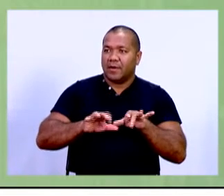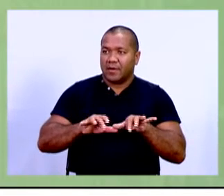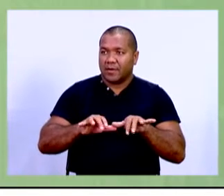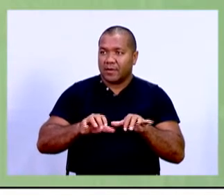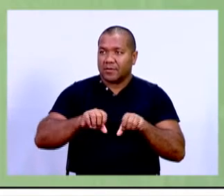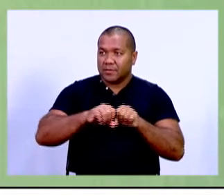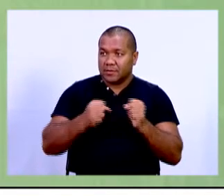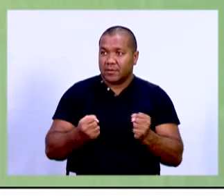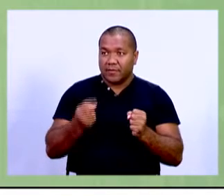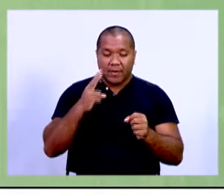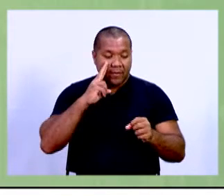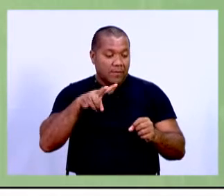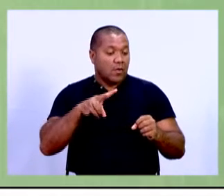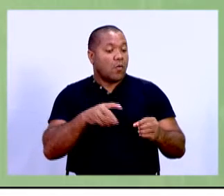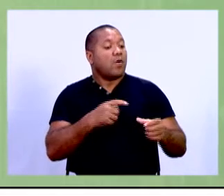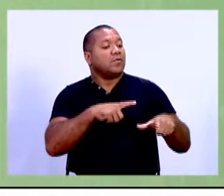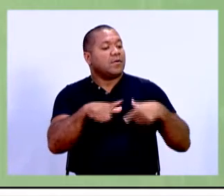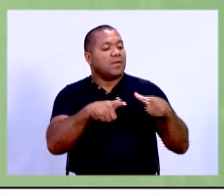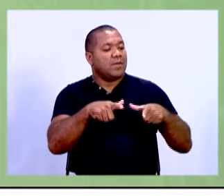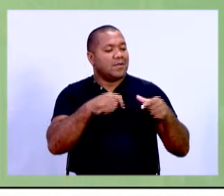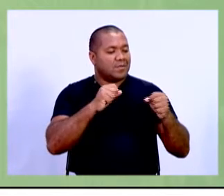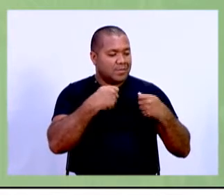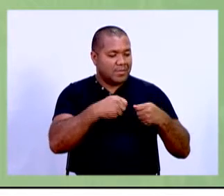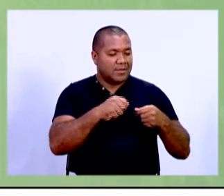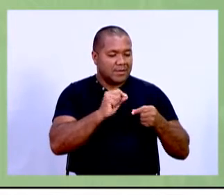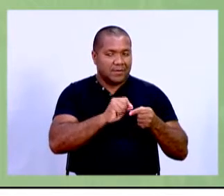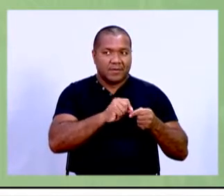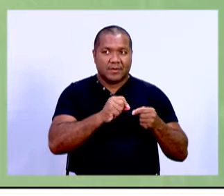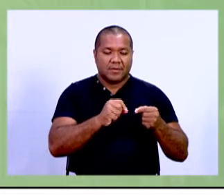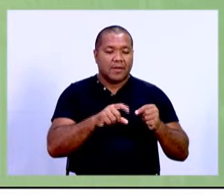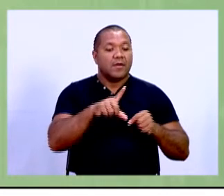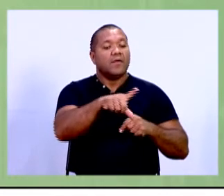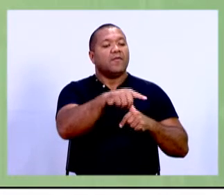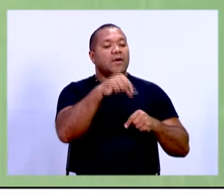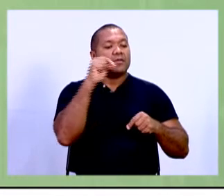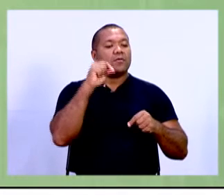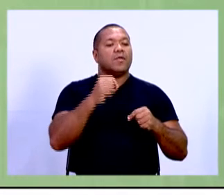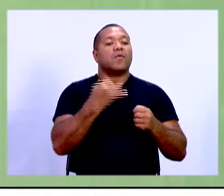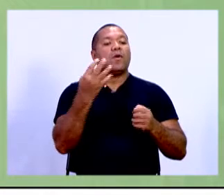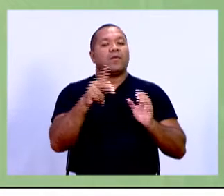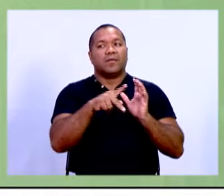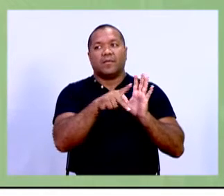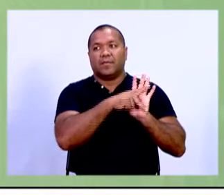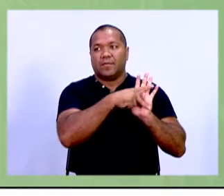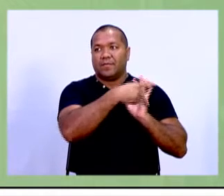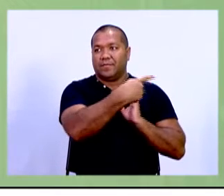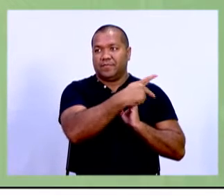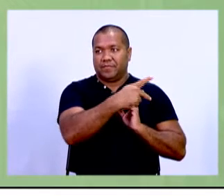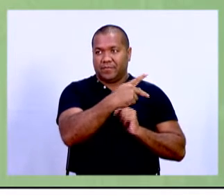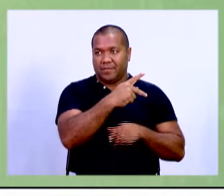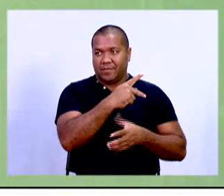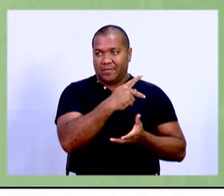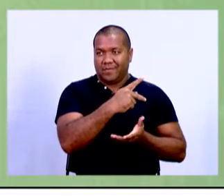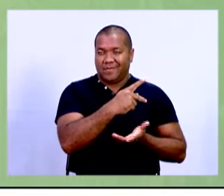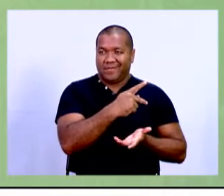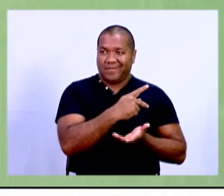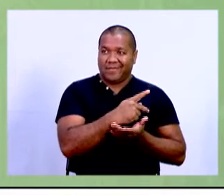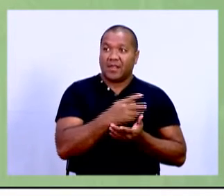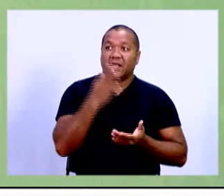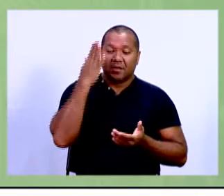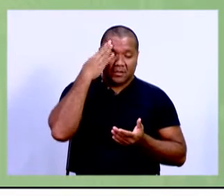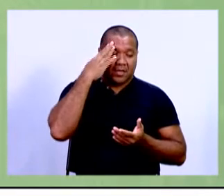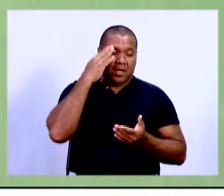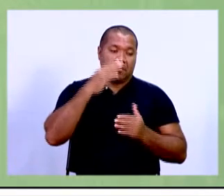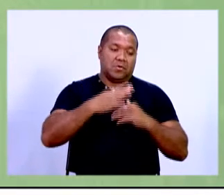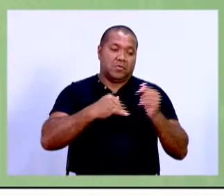as ordens de serviço que estão em execução, vai selecionar a ordem de serviço que é de direito dele, que ele